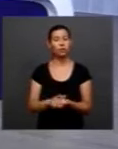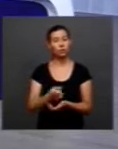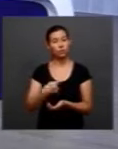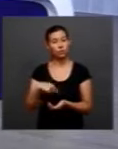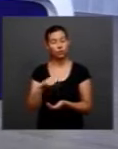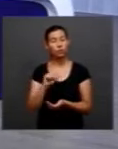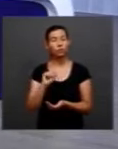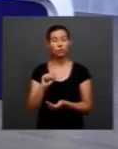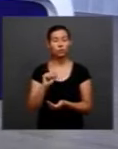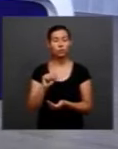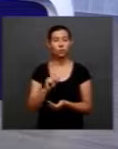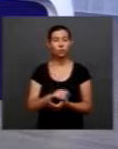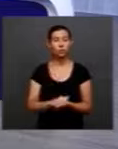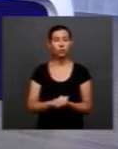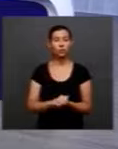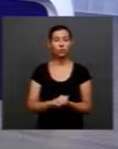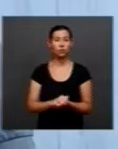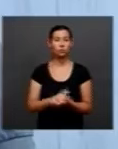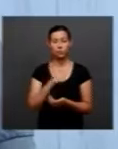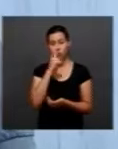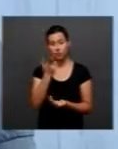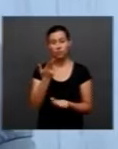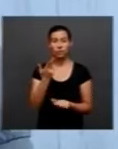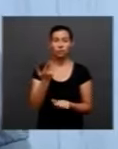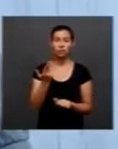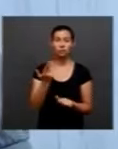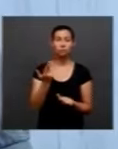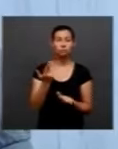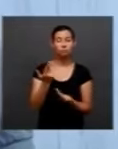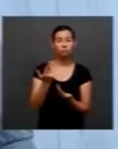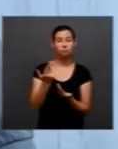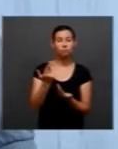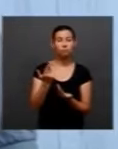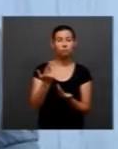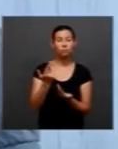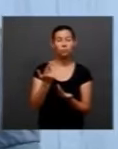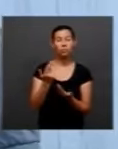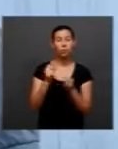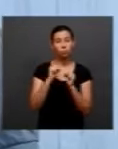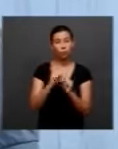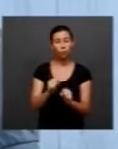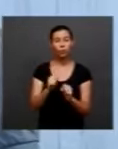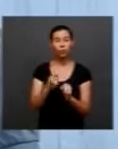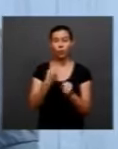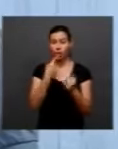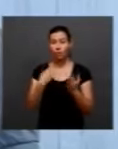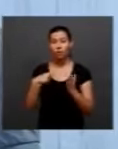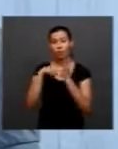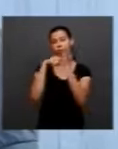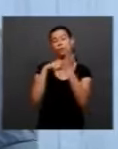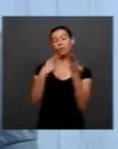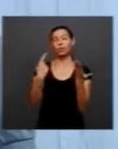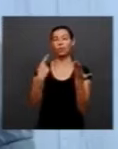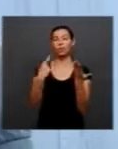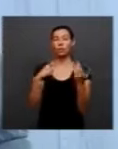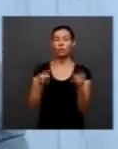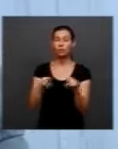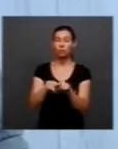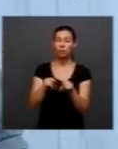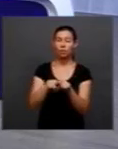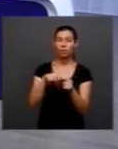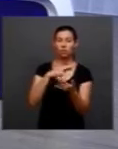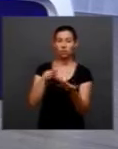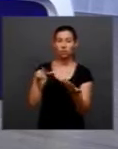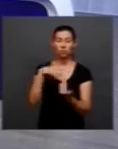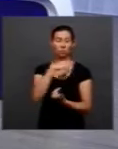processo de resistência maior, inclusive para denunciar as omissões, as violências que a gente sofre o tempo todo.